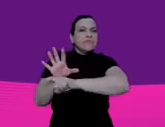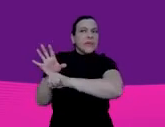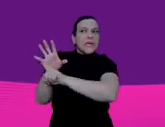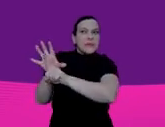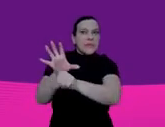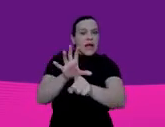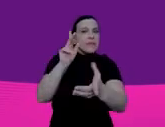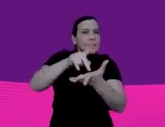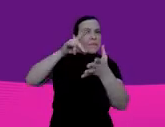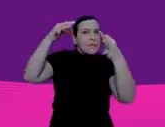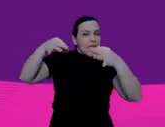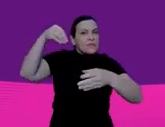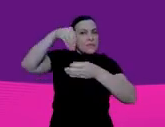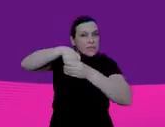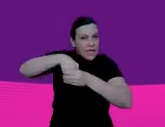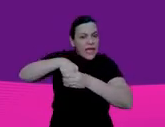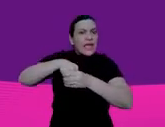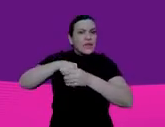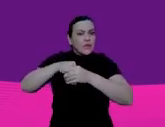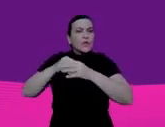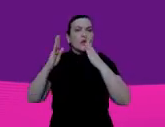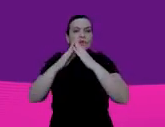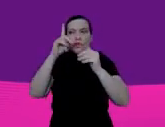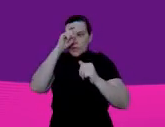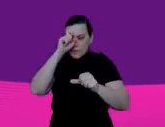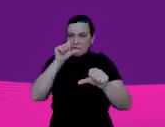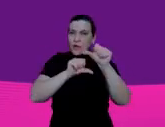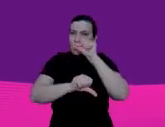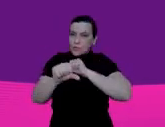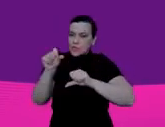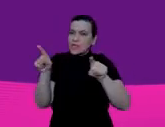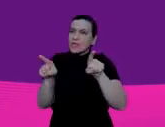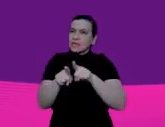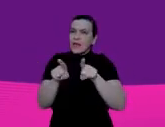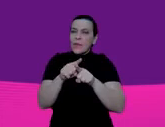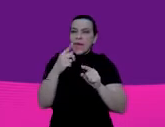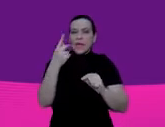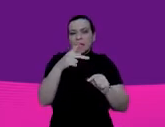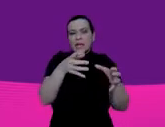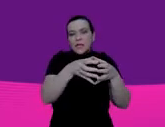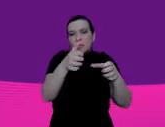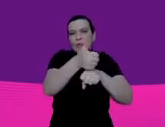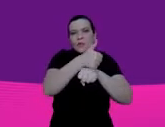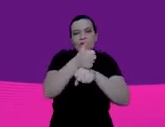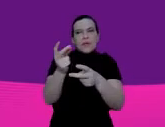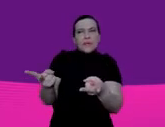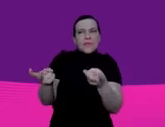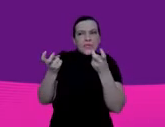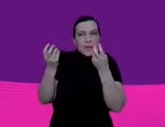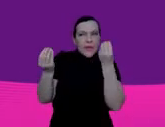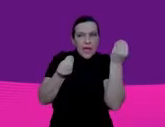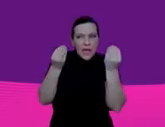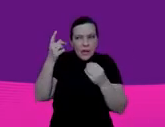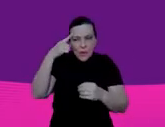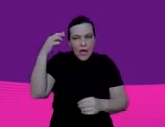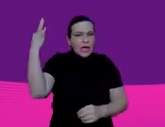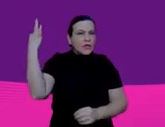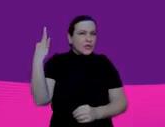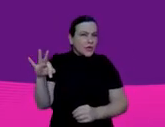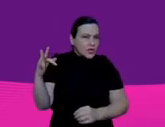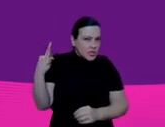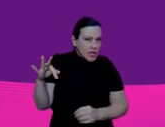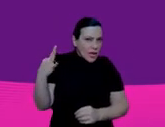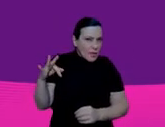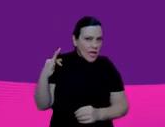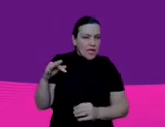na concepção das cefaleias e nas ferramentas, em última instância, que esses médicos